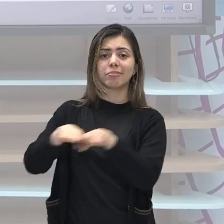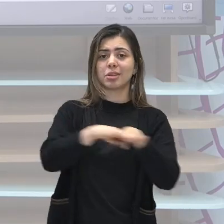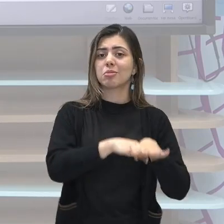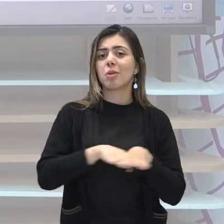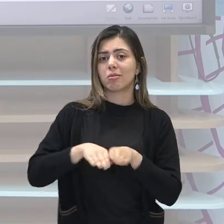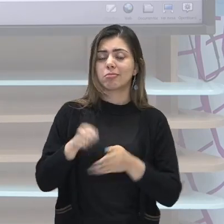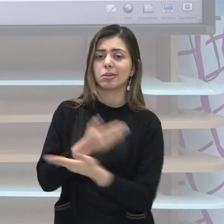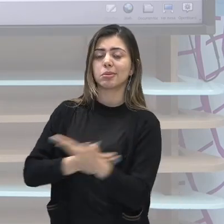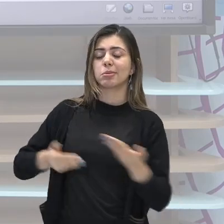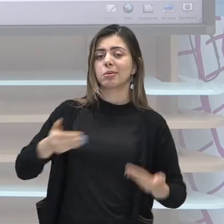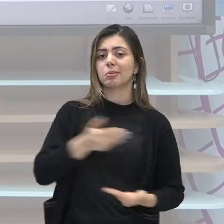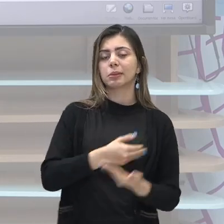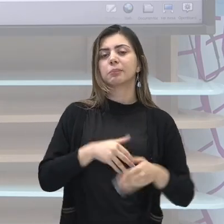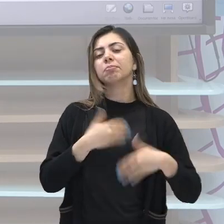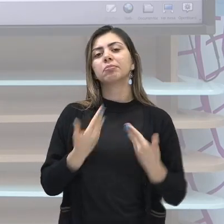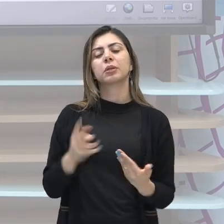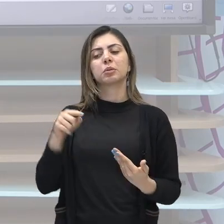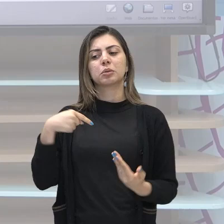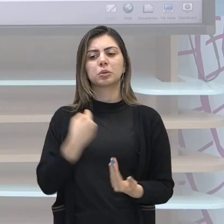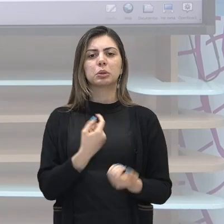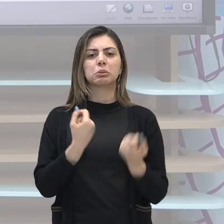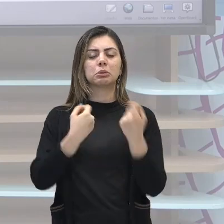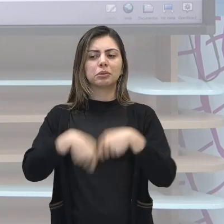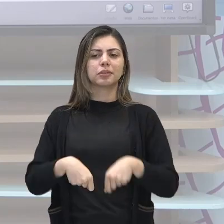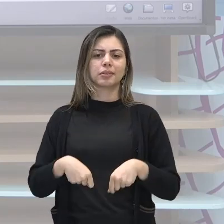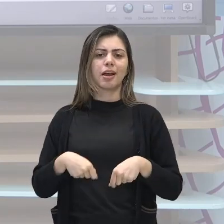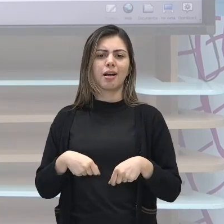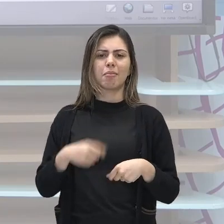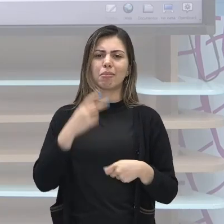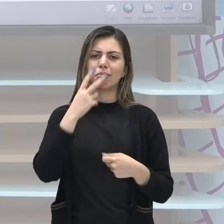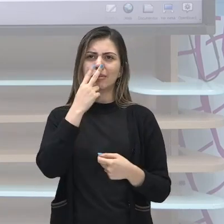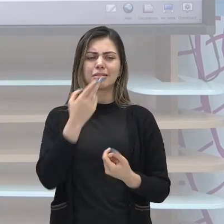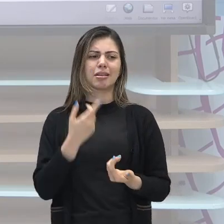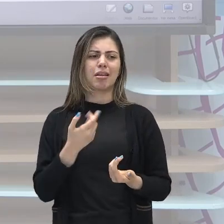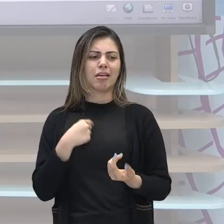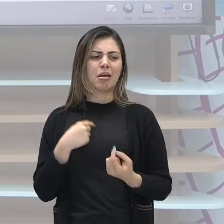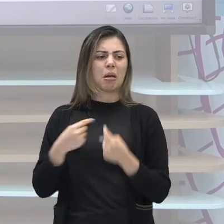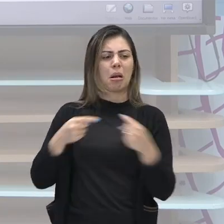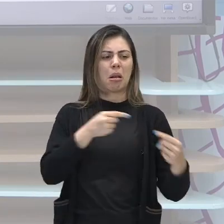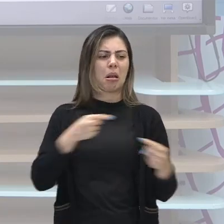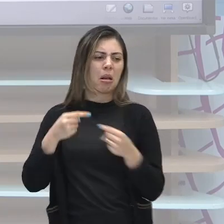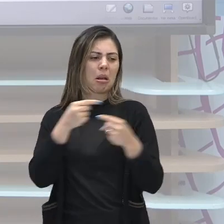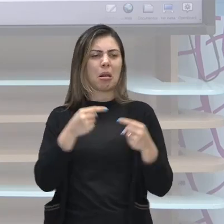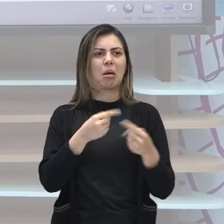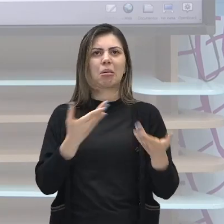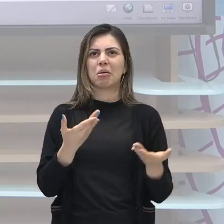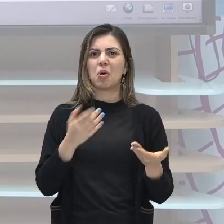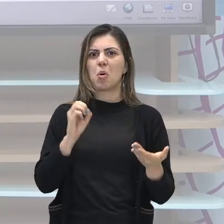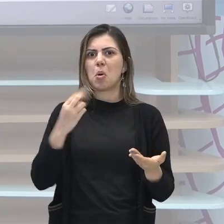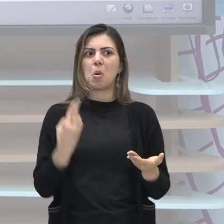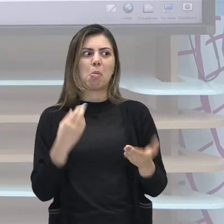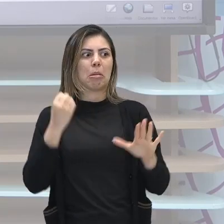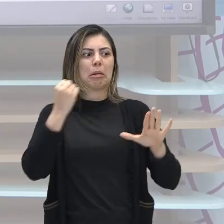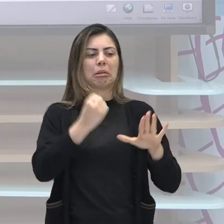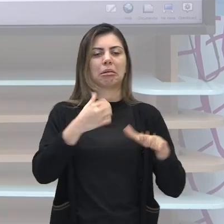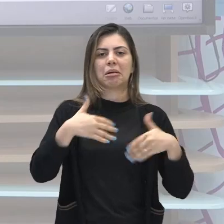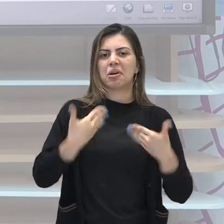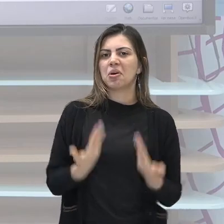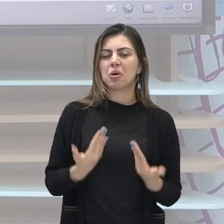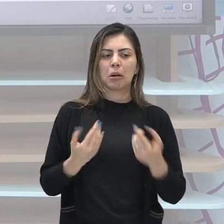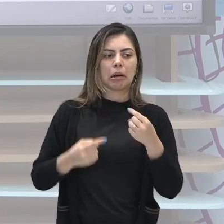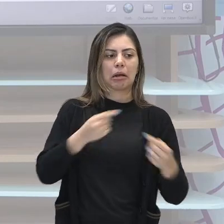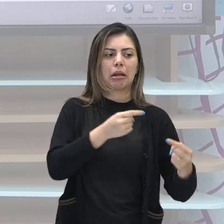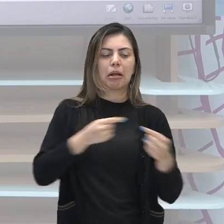E que, buscando o seu caminho, você não precisa derrubar ninguém, matar alguém, ou